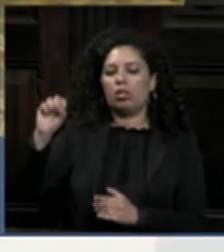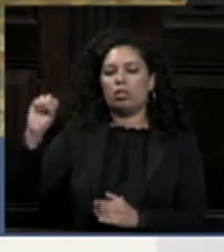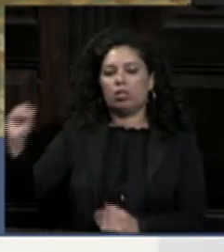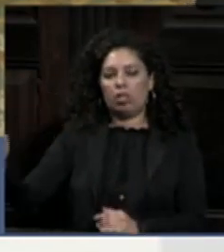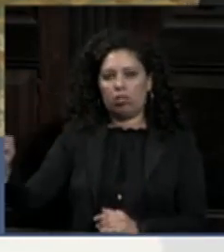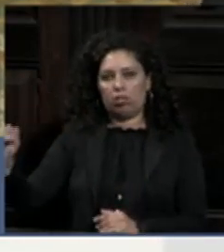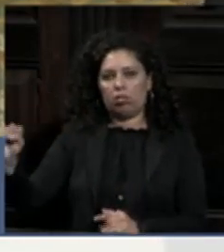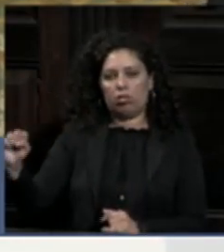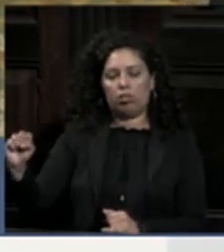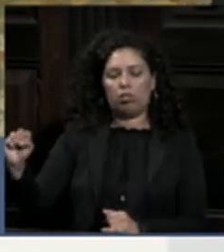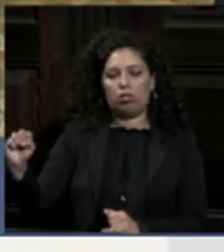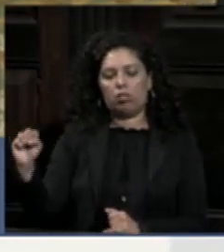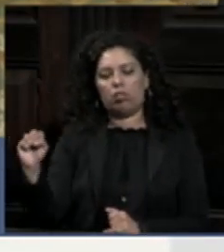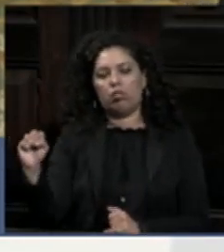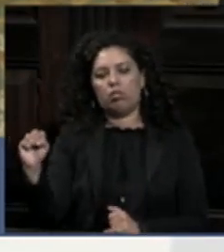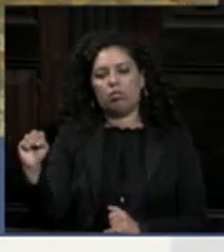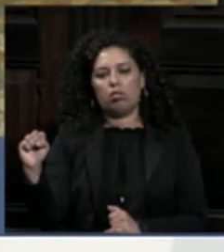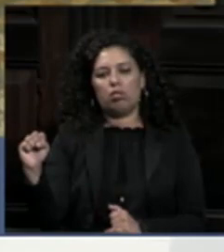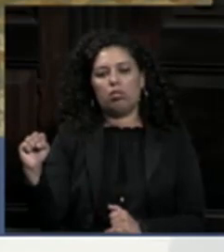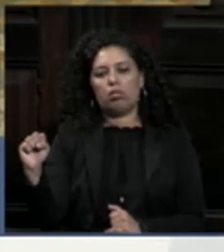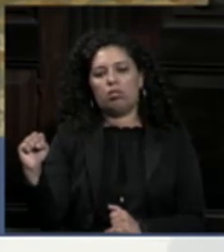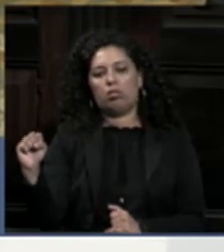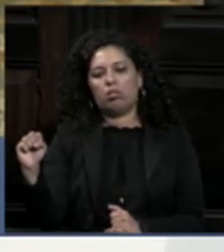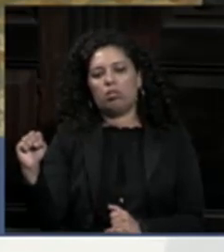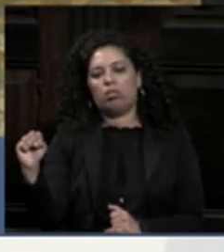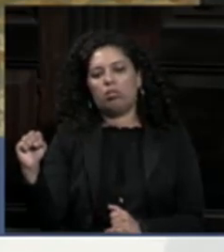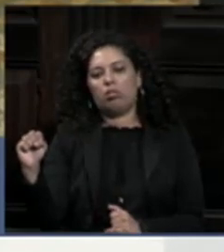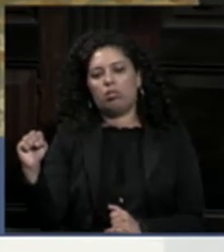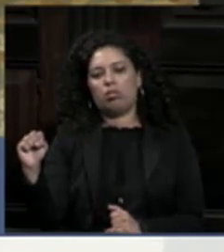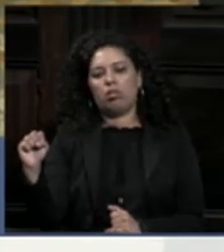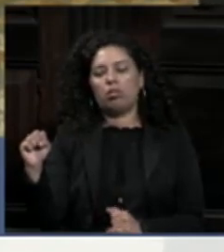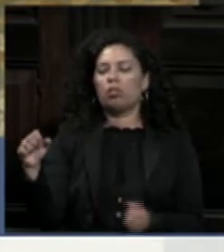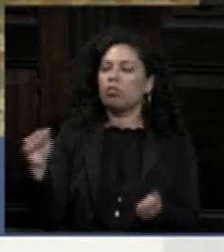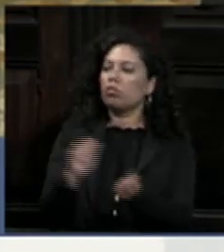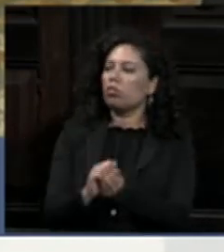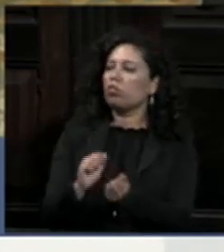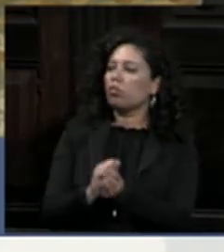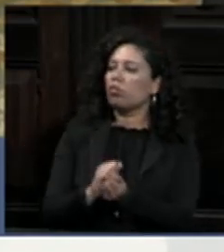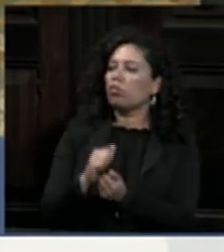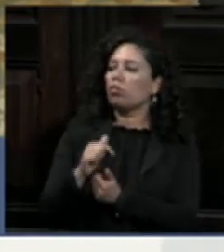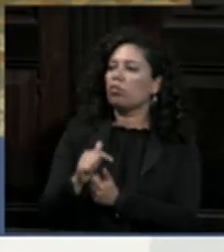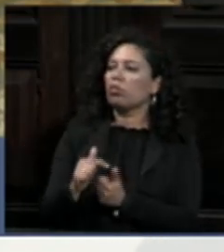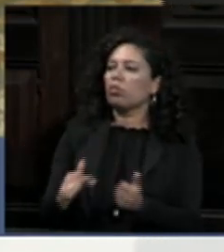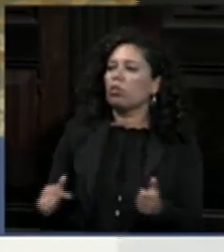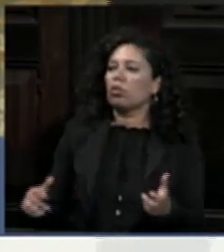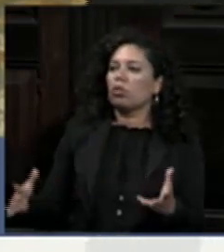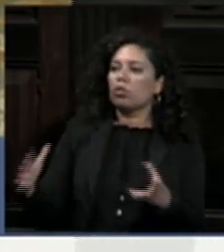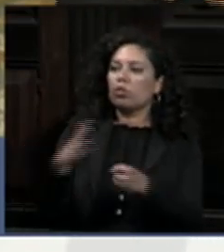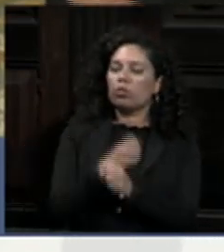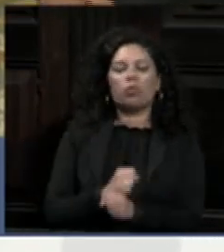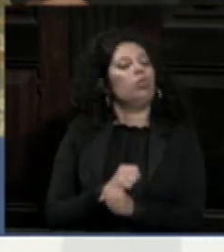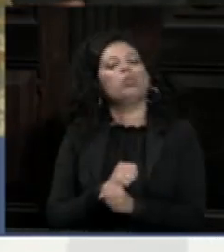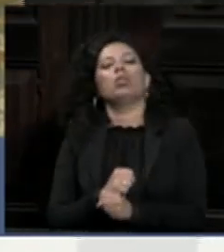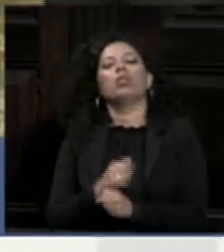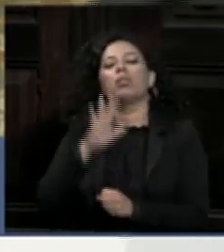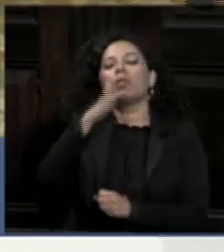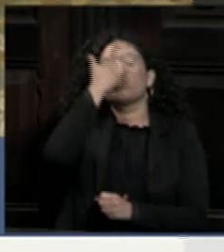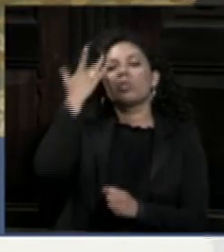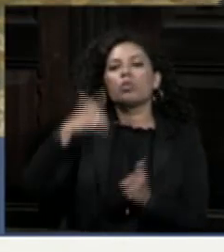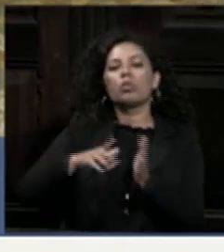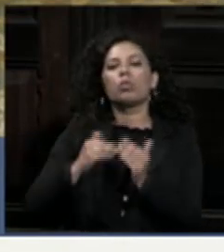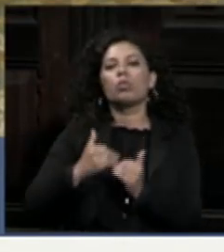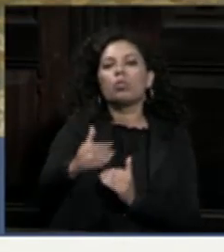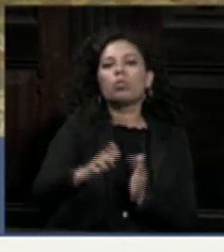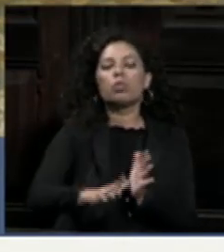aderindo à aposentadoria complementar e todos aqueles que entraram antes de